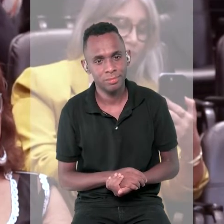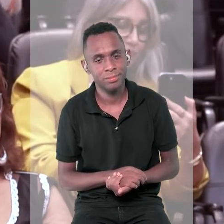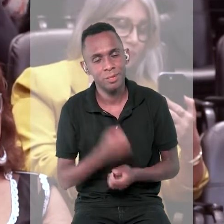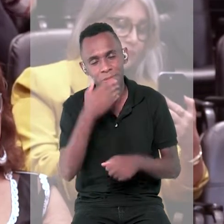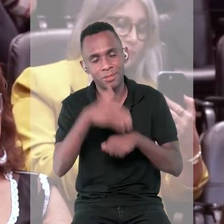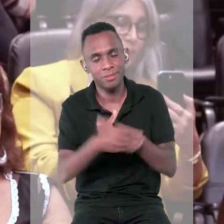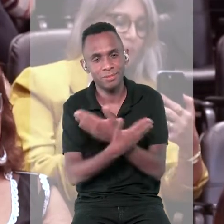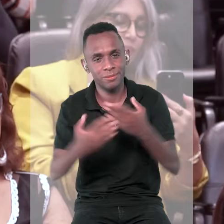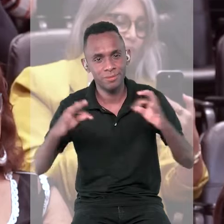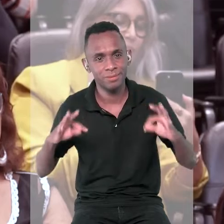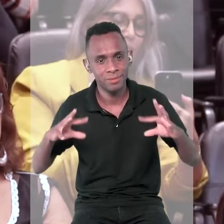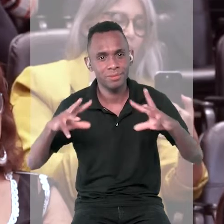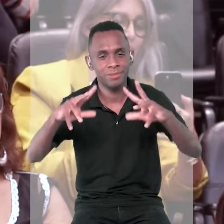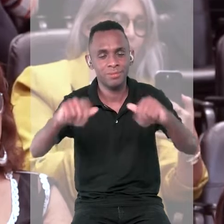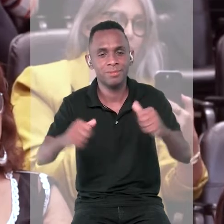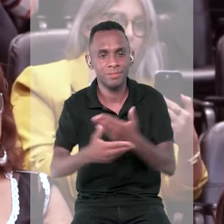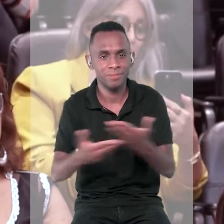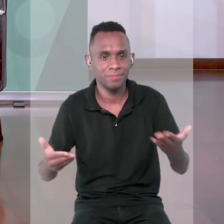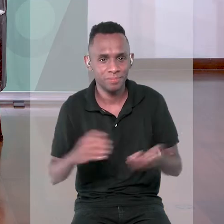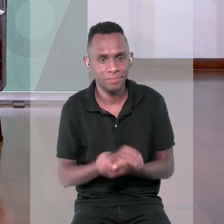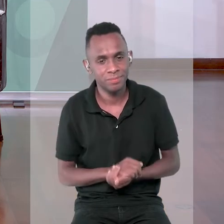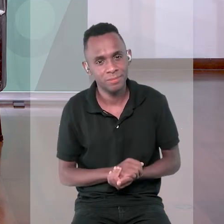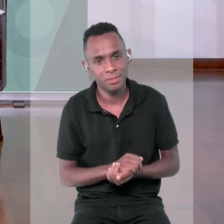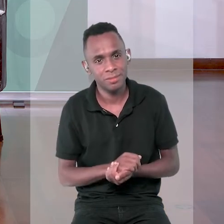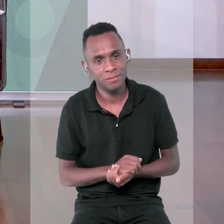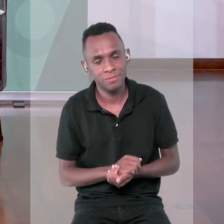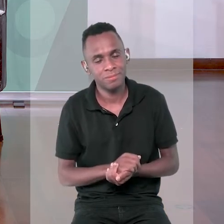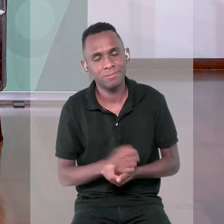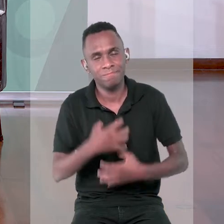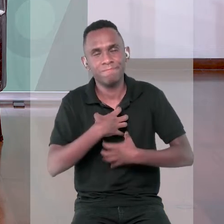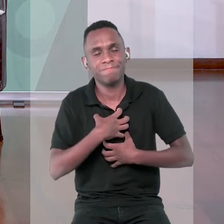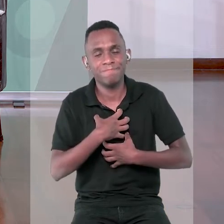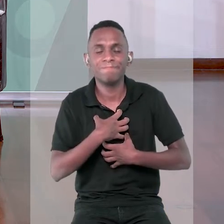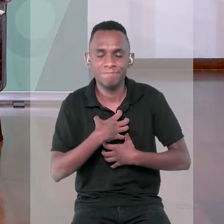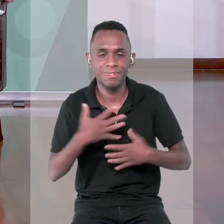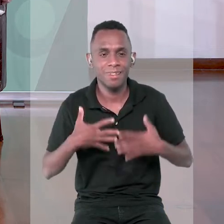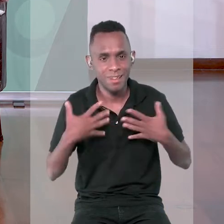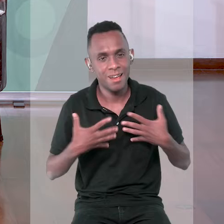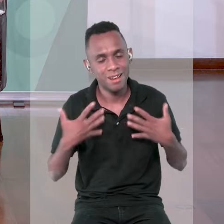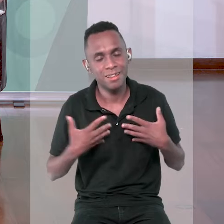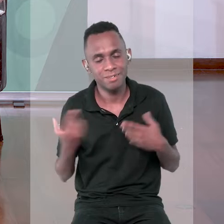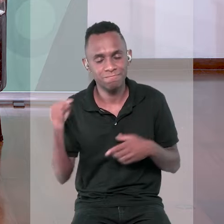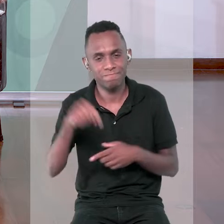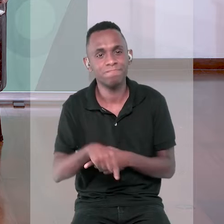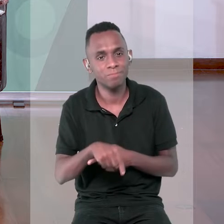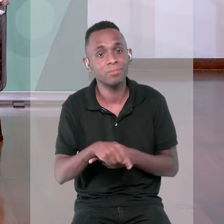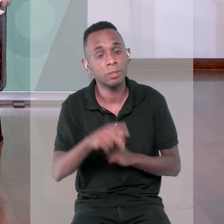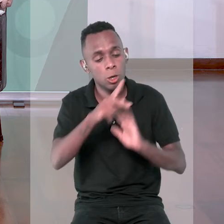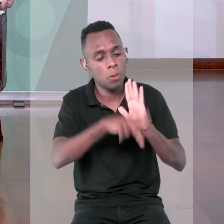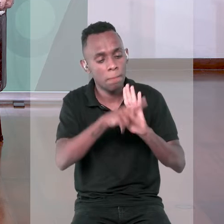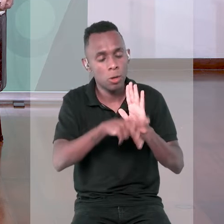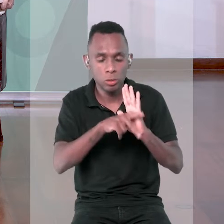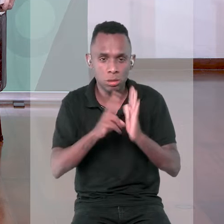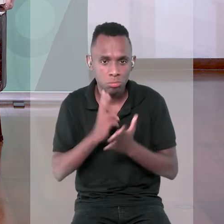Gente, boa noite a todas, a todos. Eu não preciso nem dizer da minha alegria de estar aqui, que eu projeto